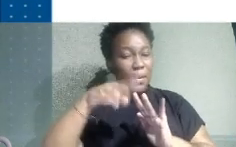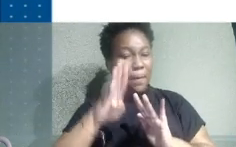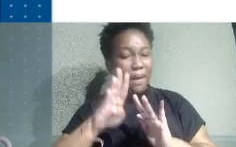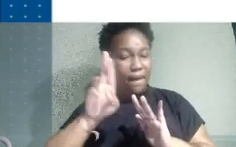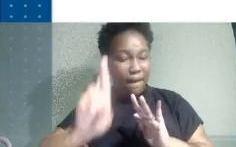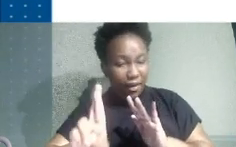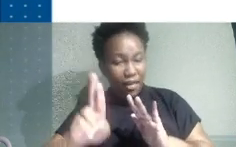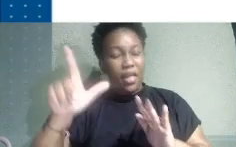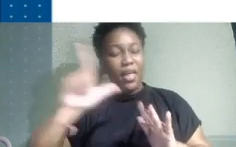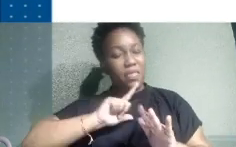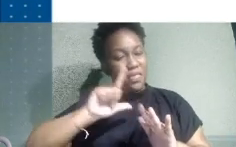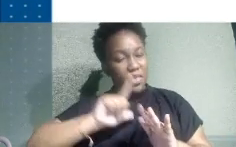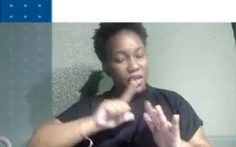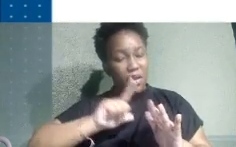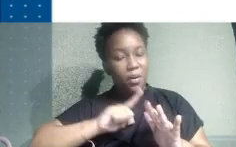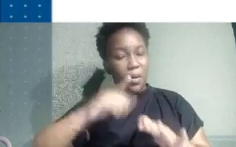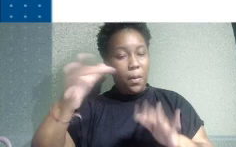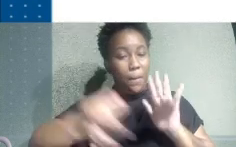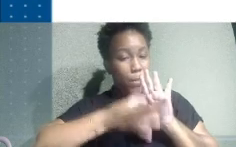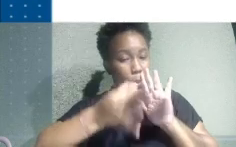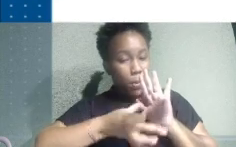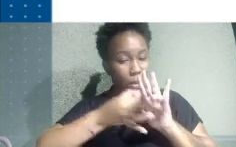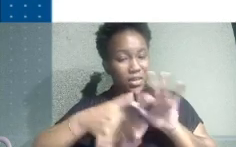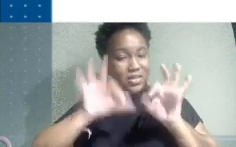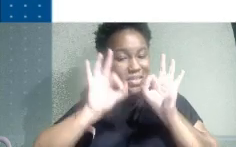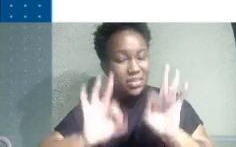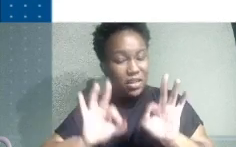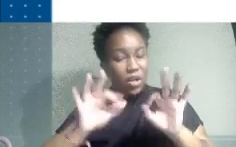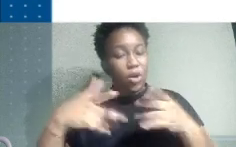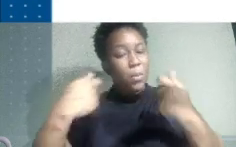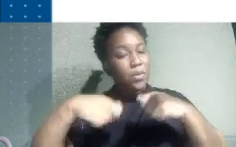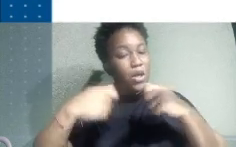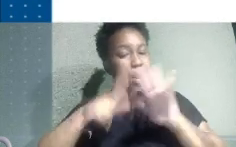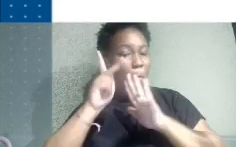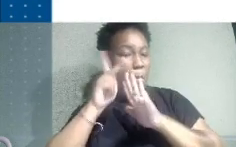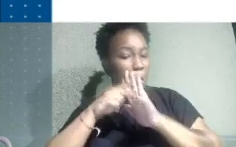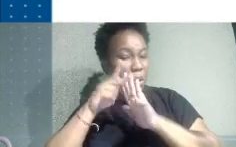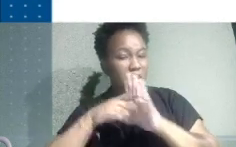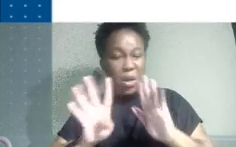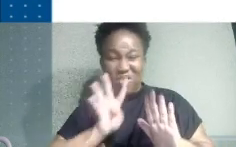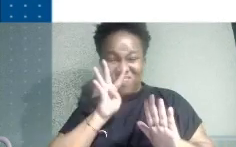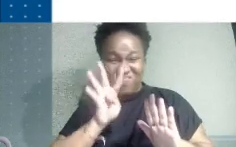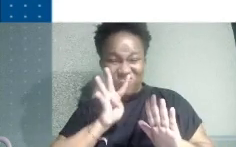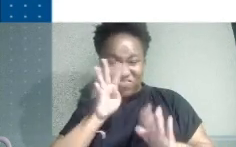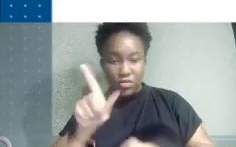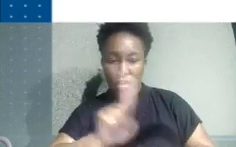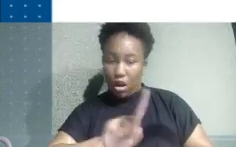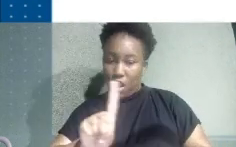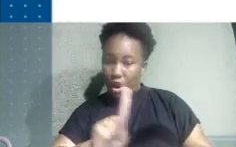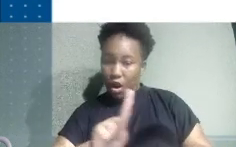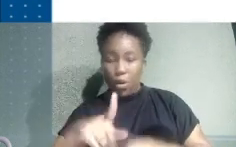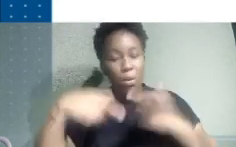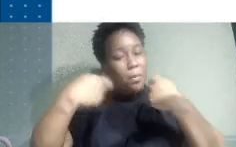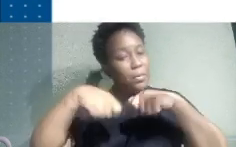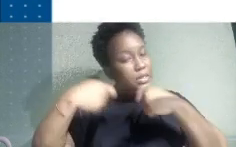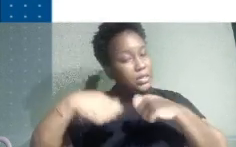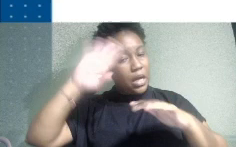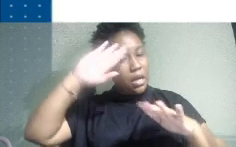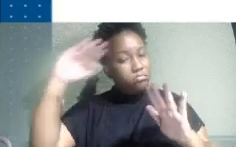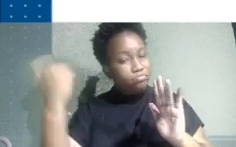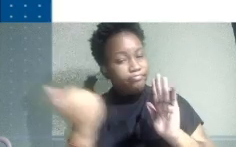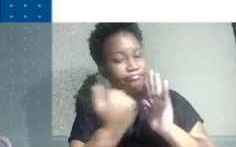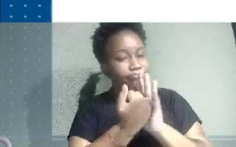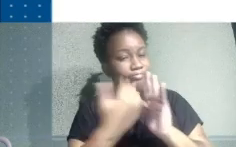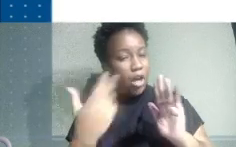para o dimensionamento adequado e para o funcionamento. Então a gente não pode projetar de qualquer jeito, não podemos dimensionar de qualquer jeito. Precisamos cumprir algumas